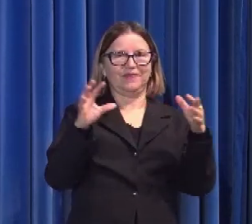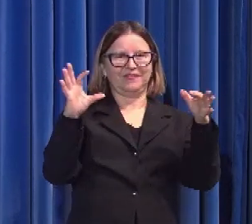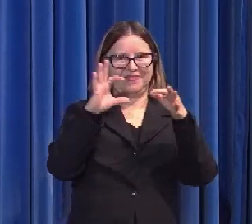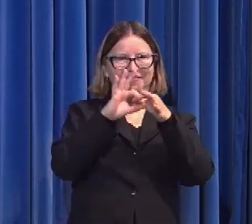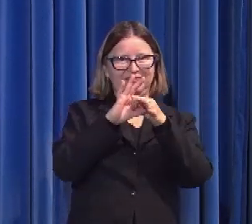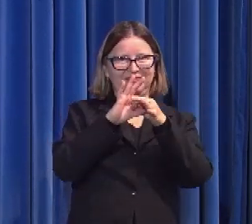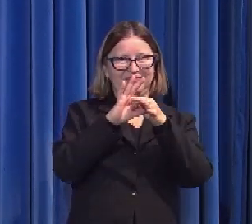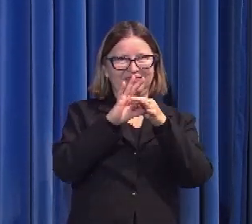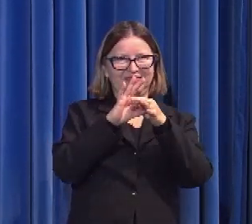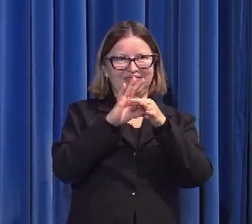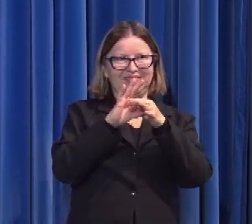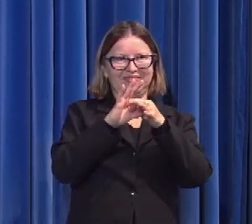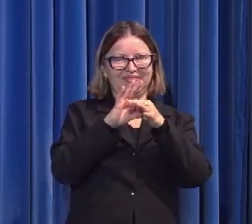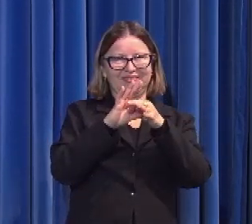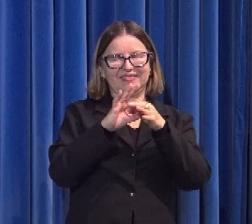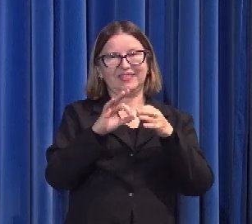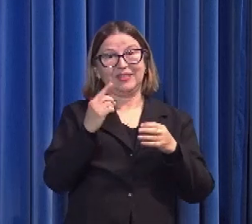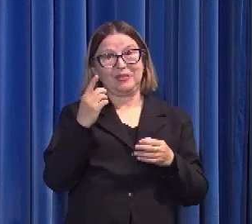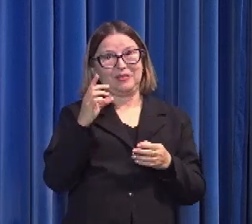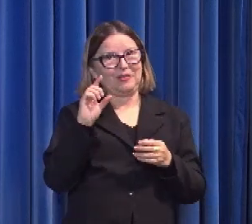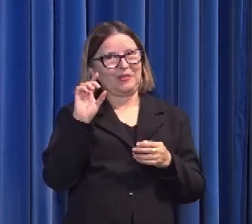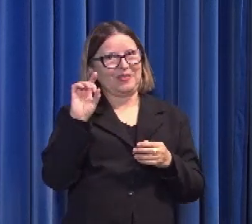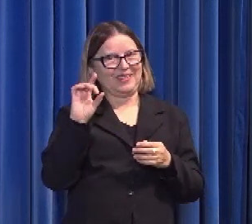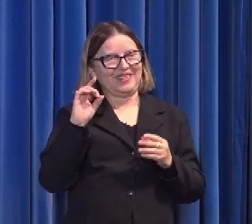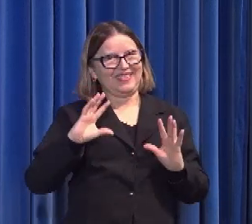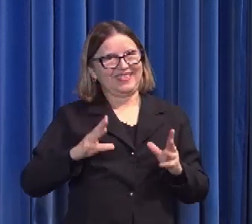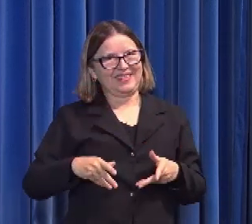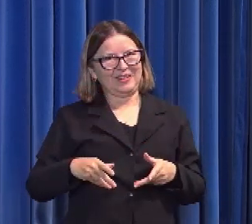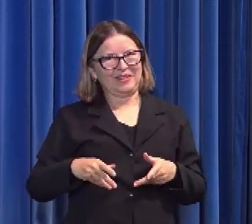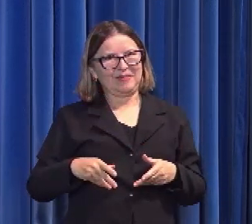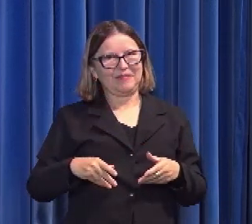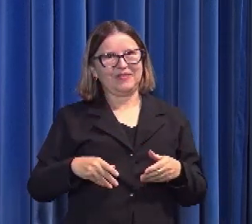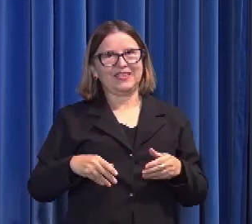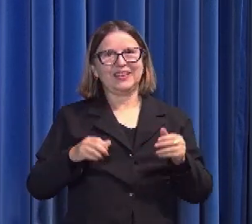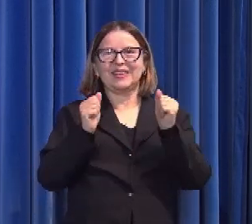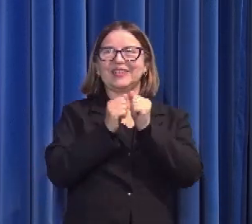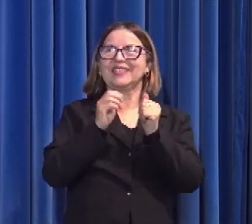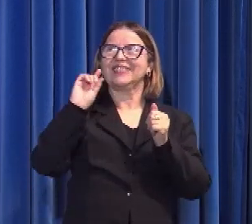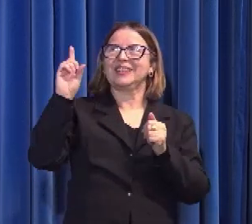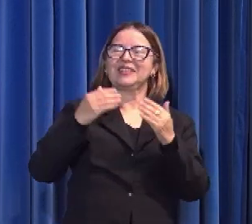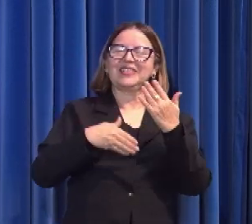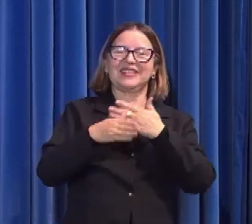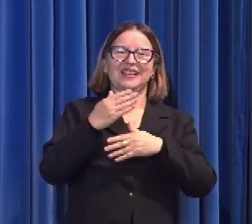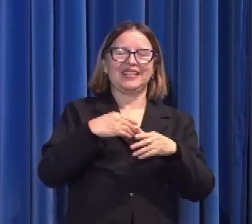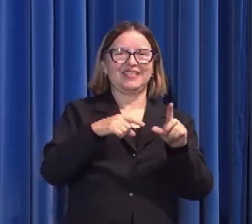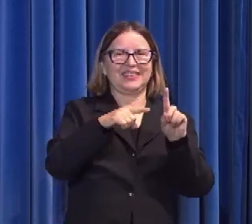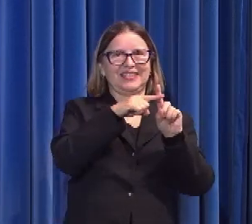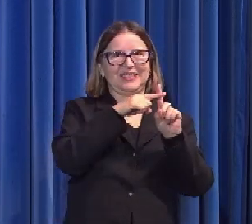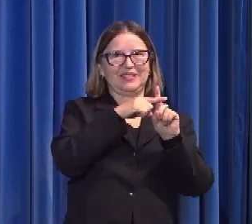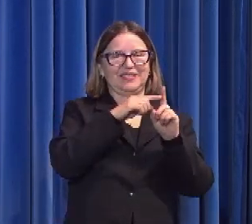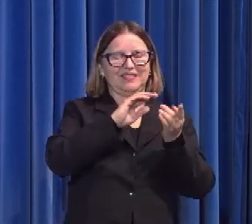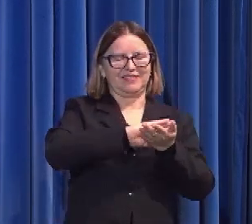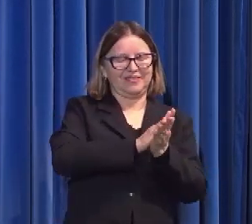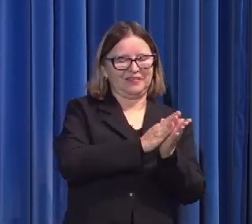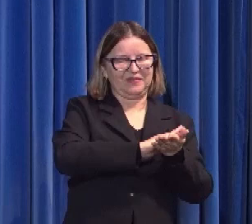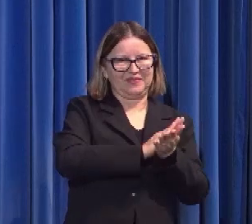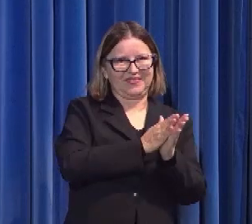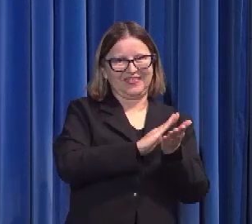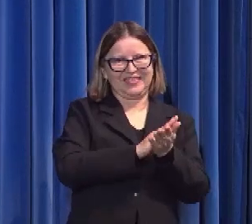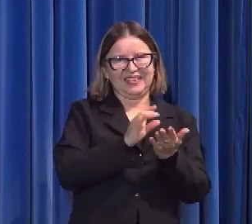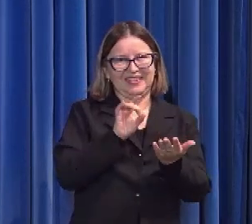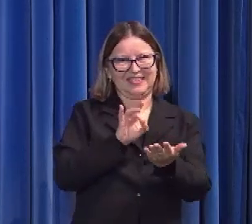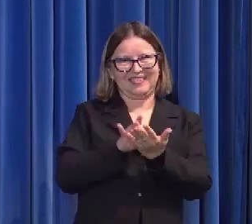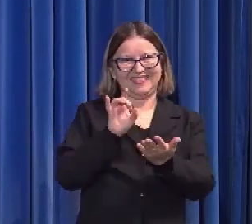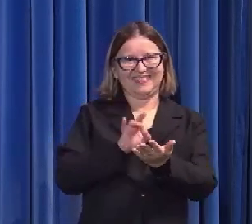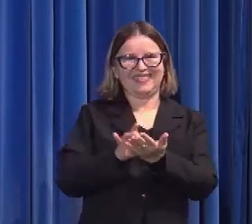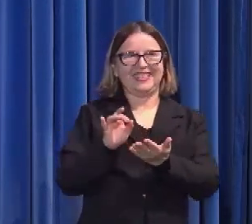gentinhas no em um só corpo com Deus por intermédio da Cruz destruindo por ele